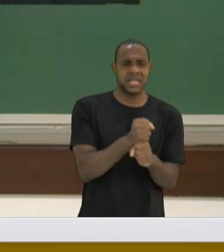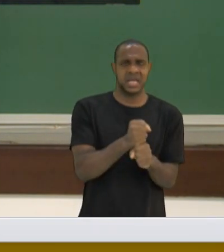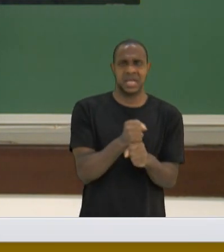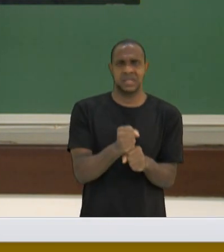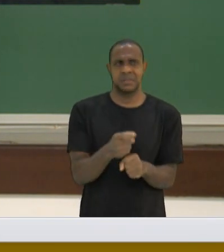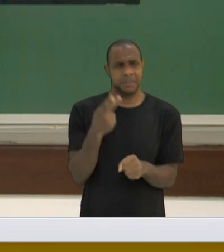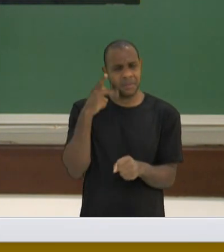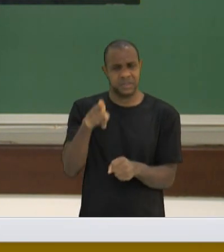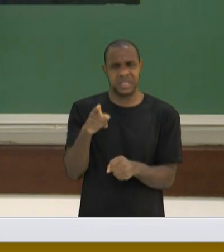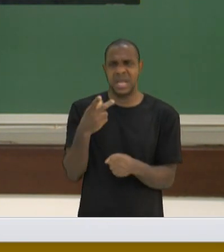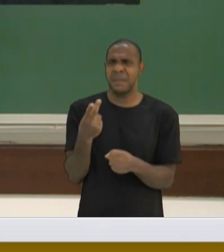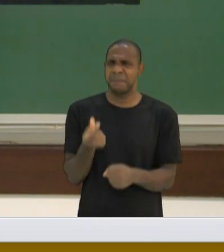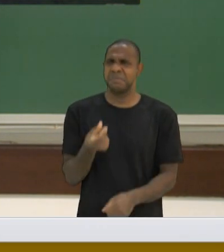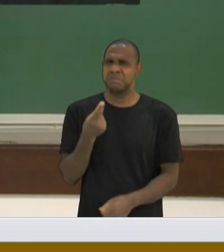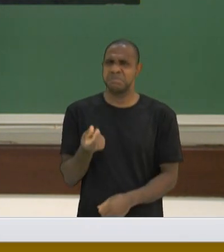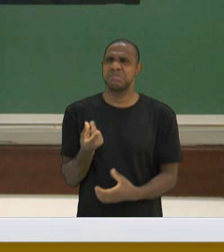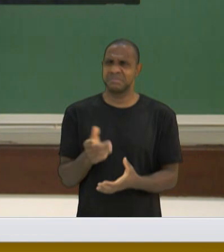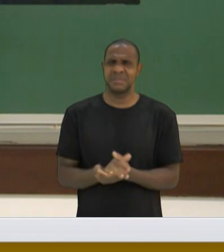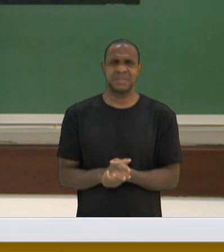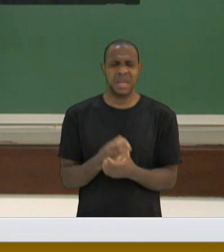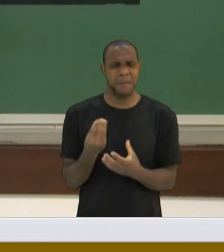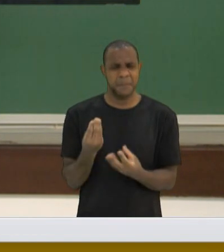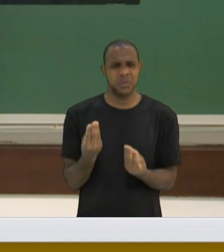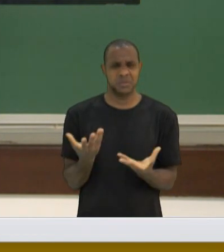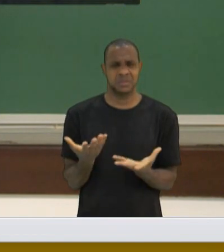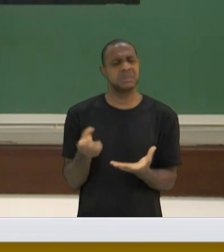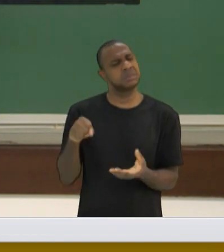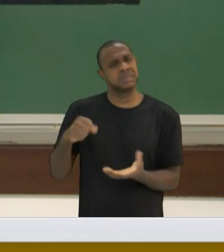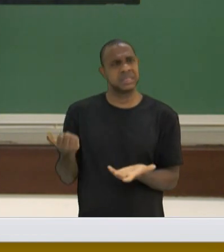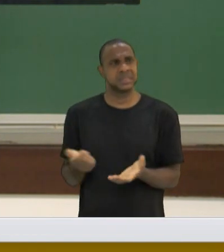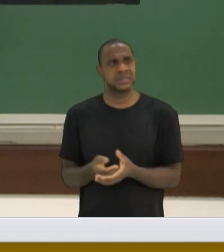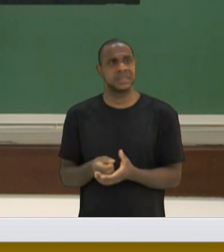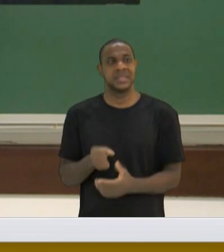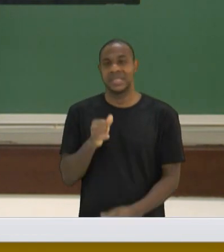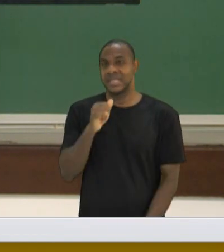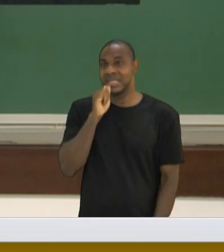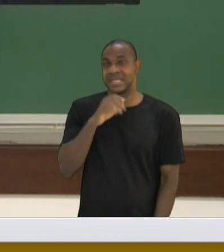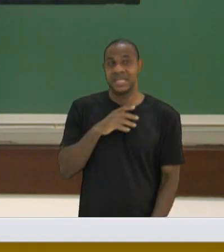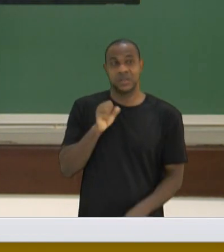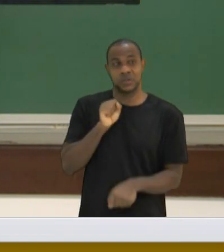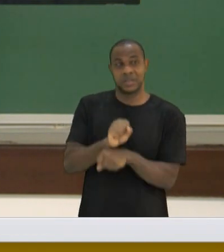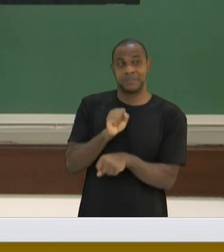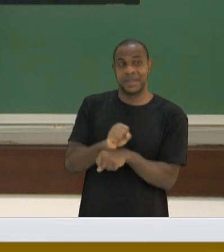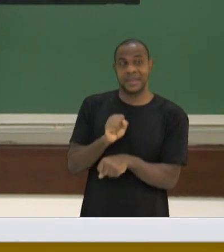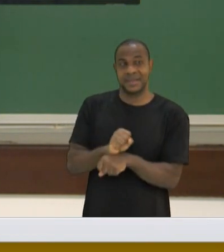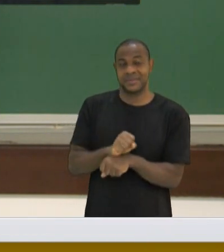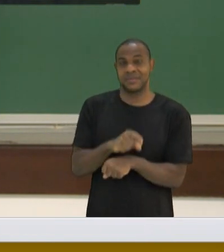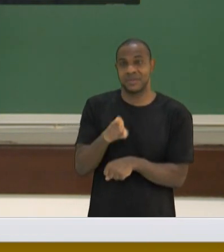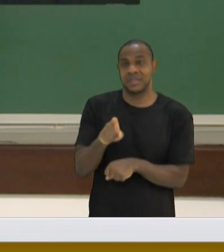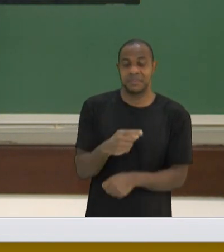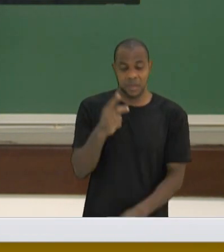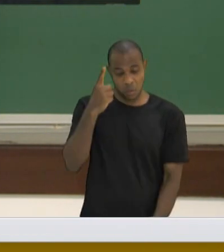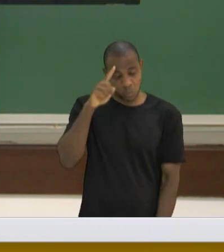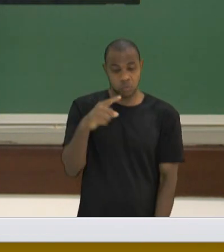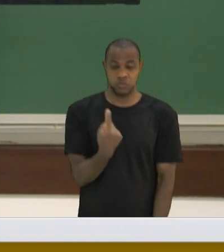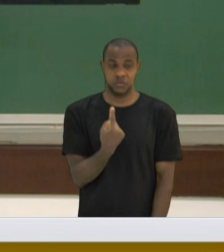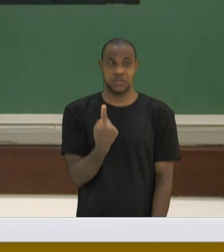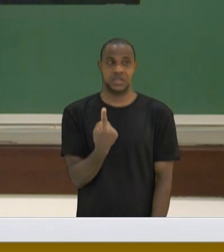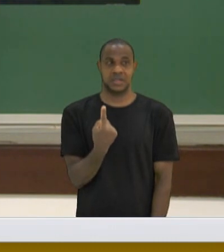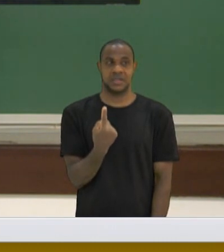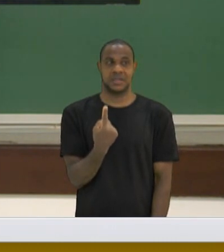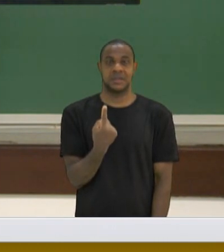para vocês é muito tempo sim se eu estou esperando eu preciso esperar por um dia